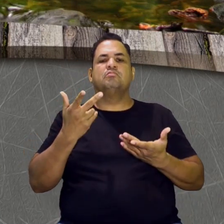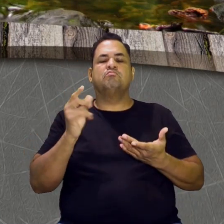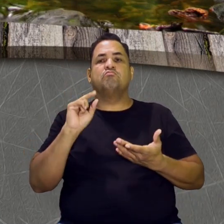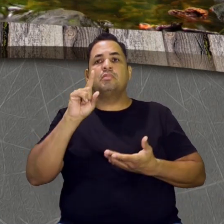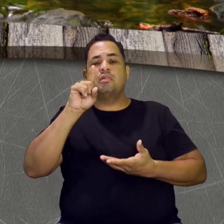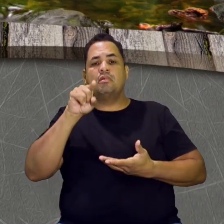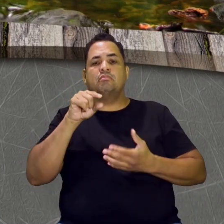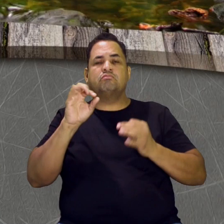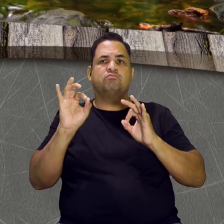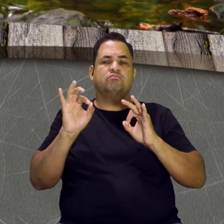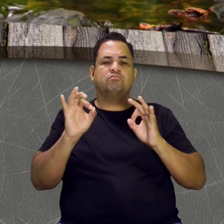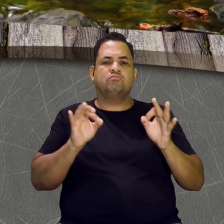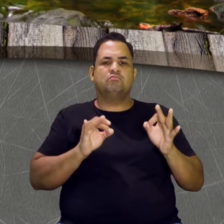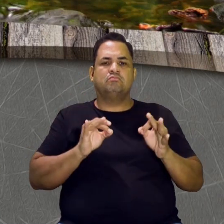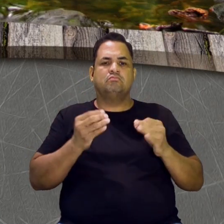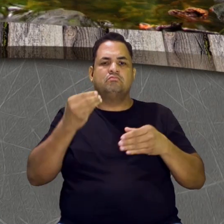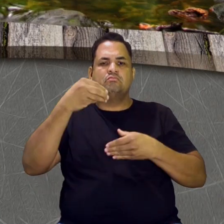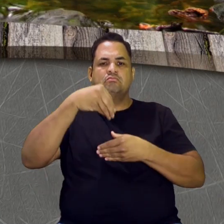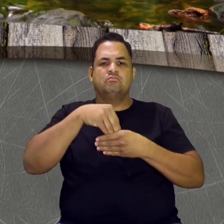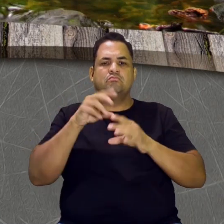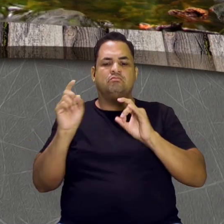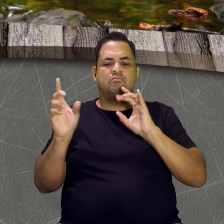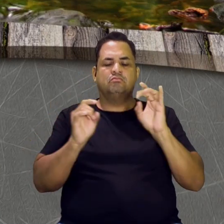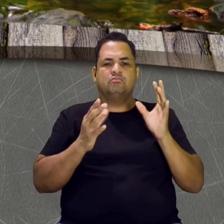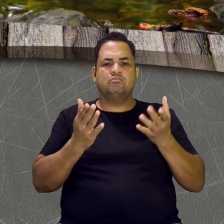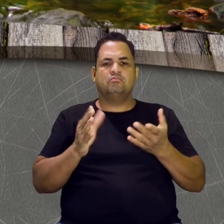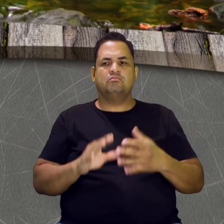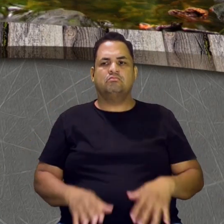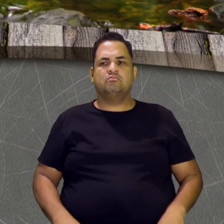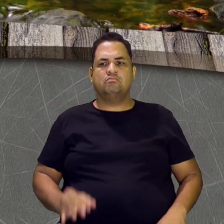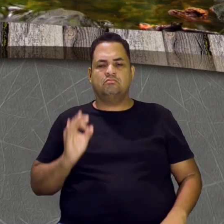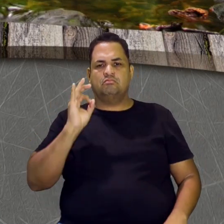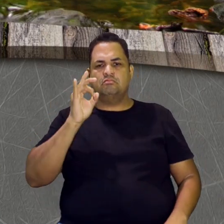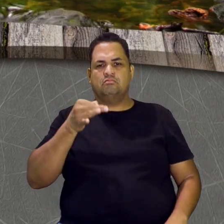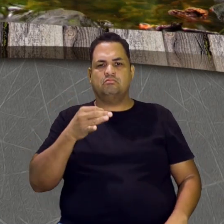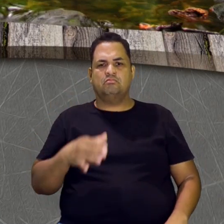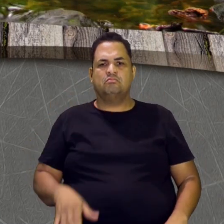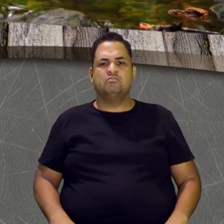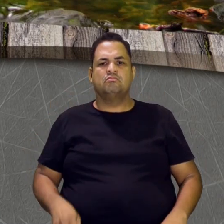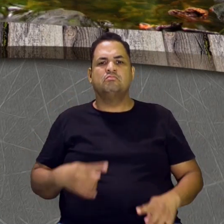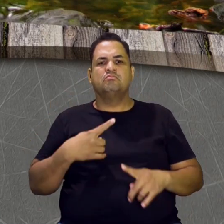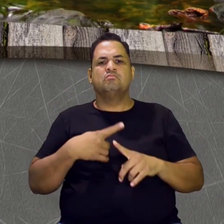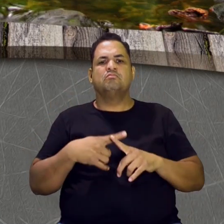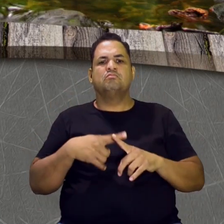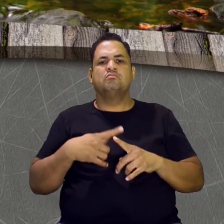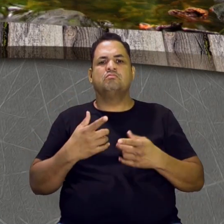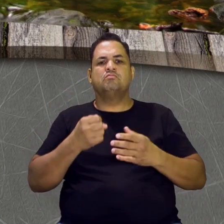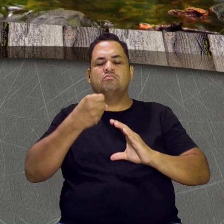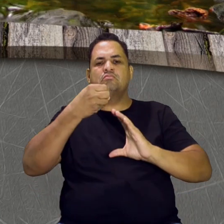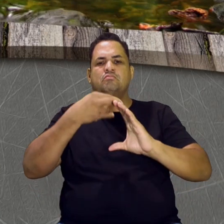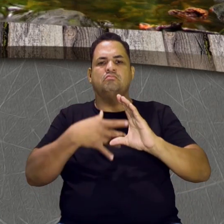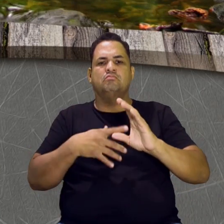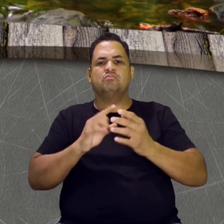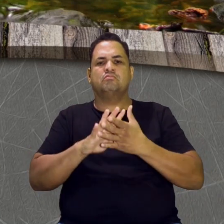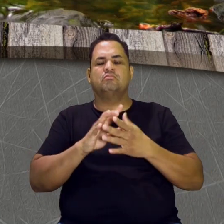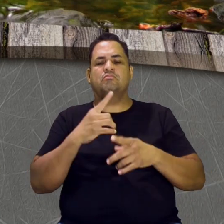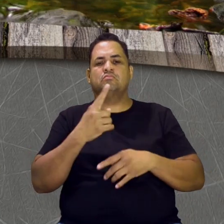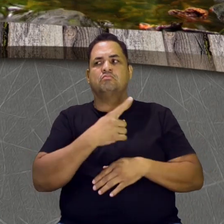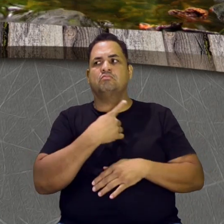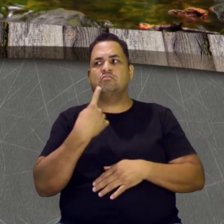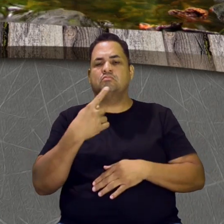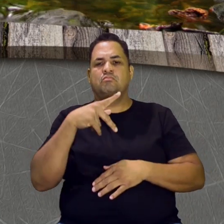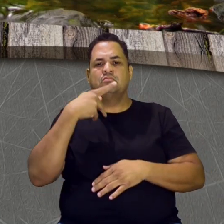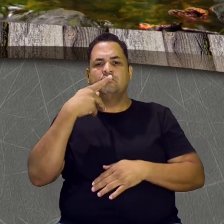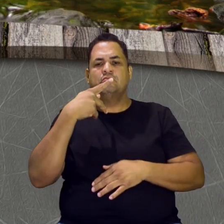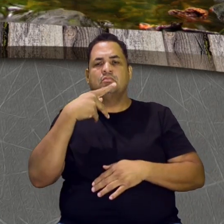que estaria dentro de cada um, certo? Então, por que a gente está falando de característica? Porque nós falamos no